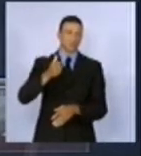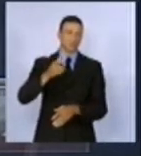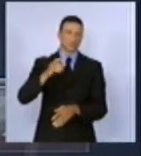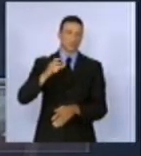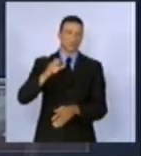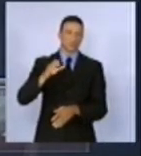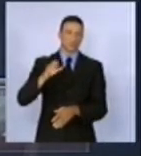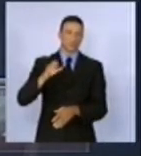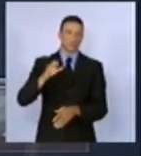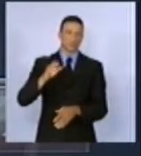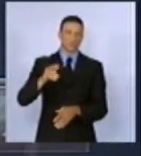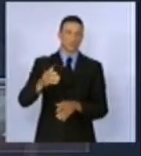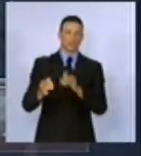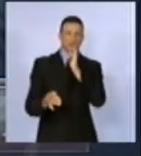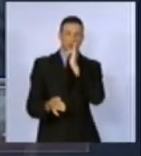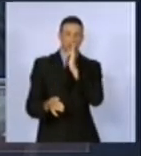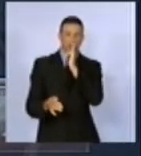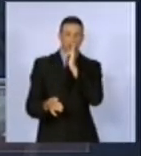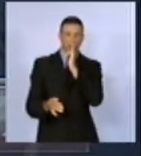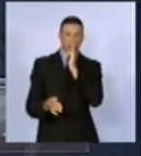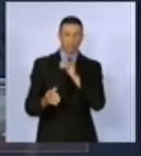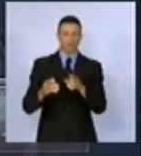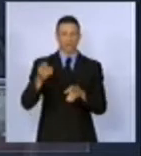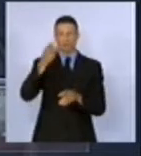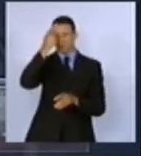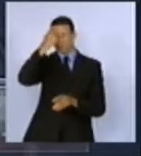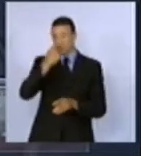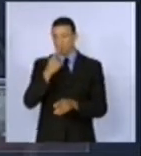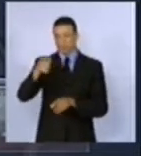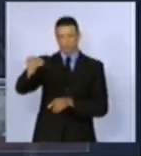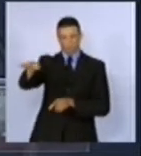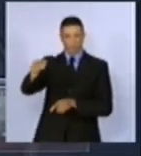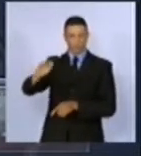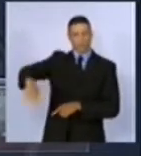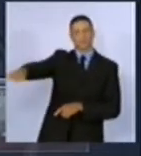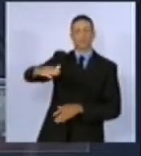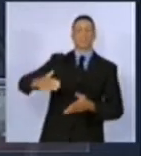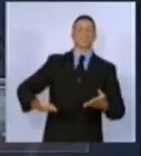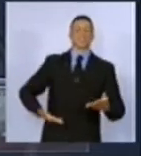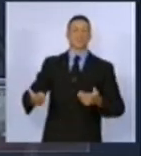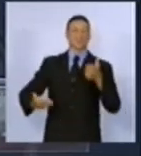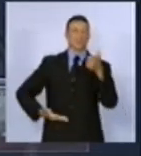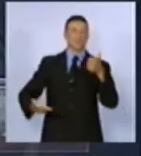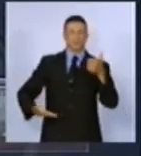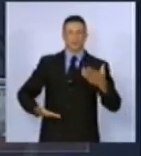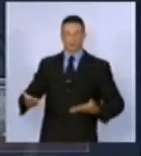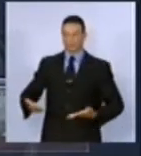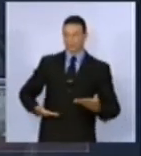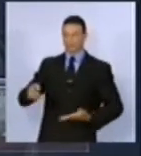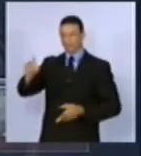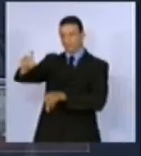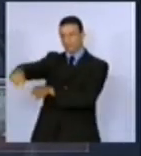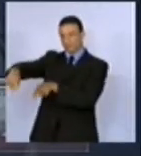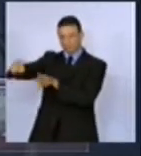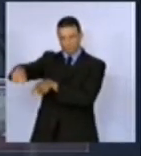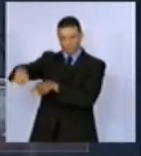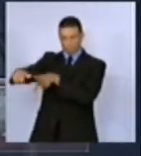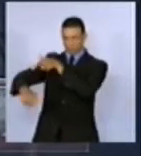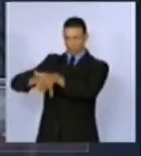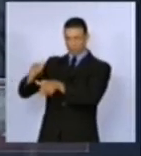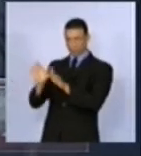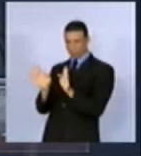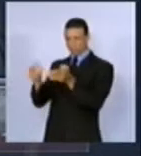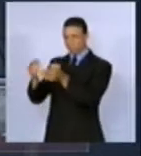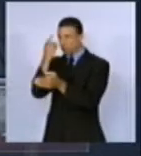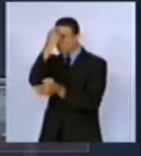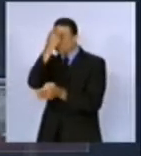já foi falado aqui mas é importante está com a novamente ao perfil desse trabalhador rural nós temos um trabalhador rural que hoje